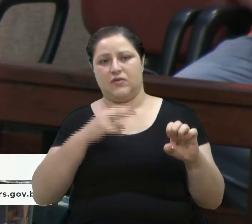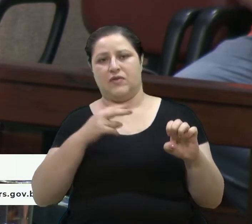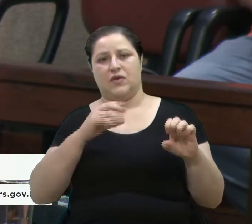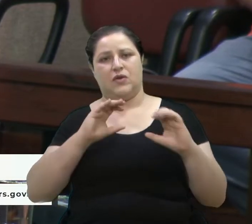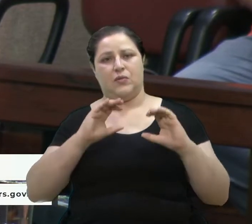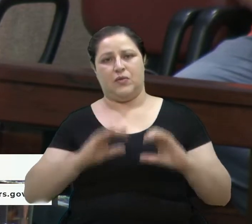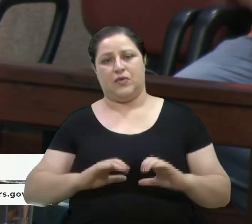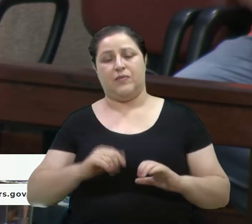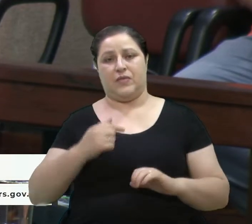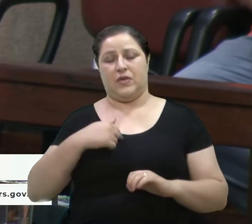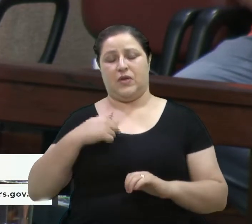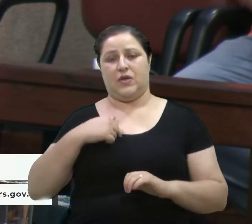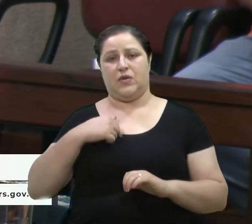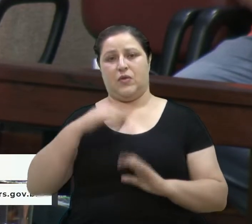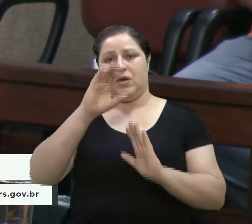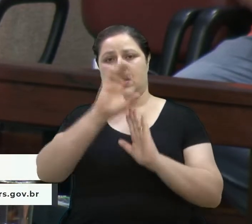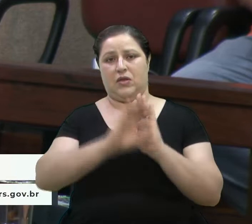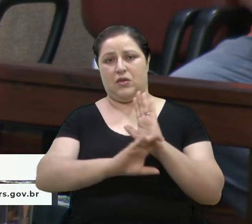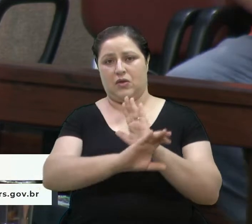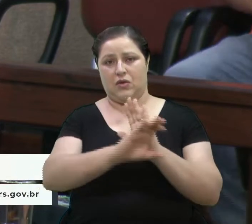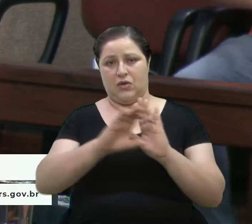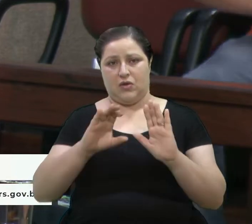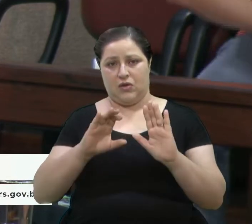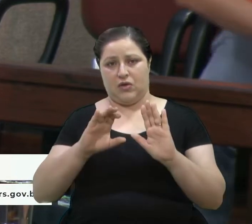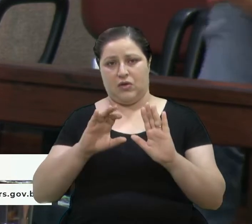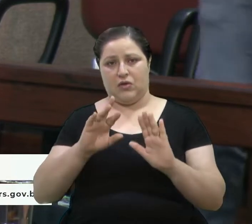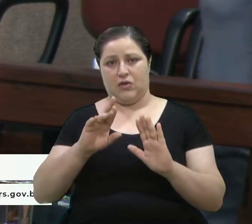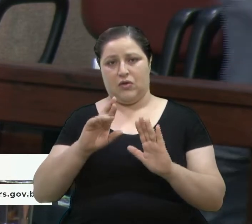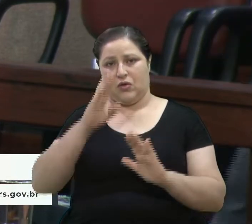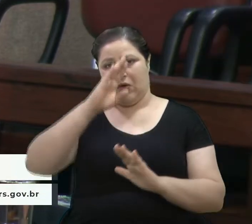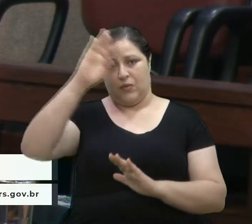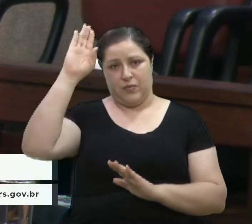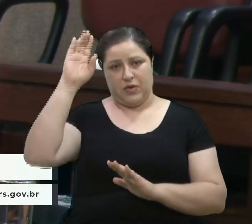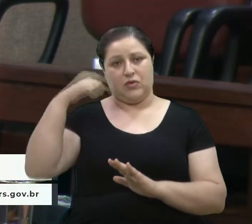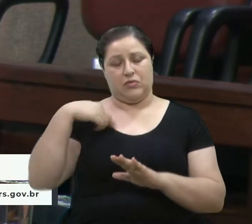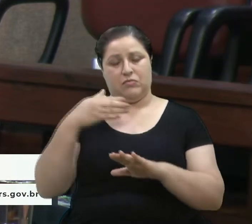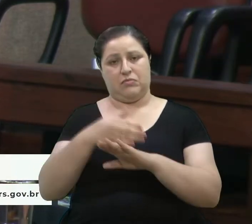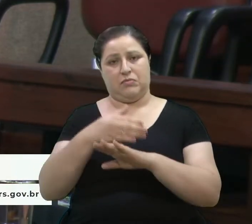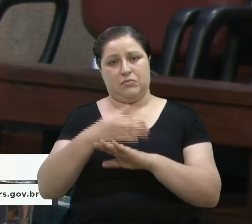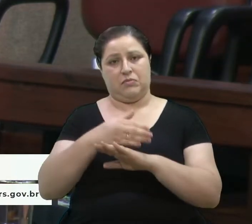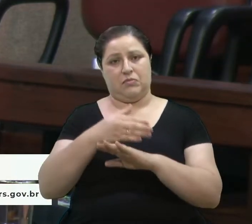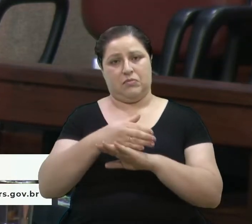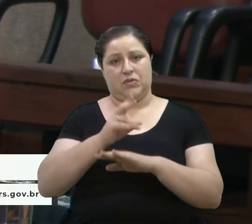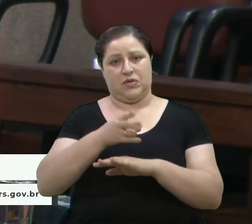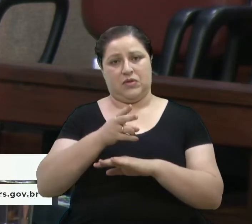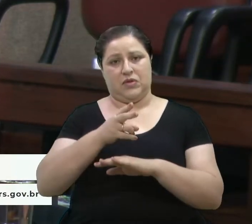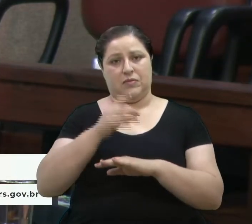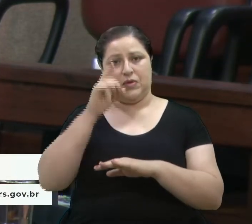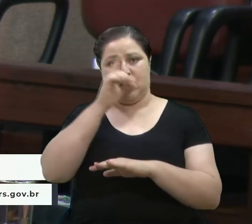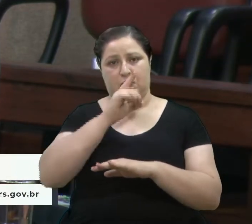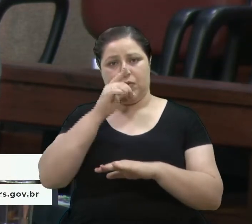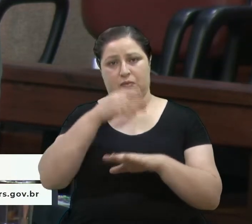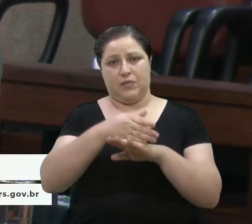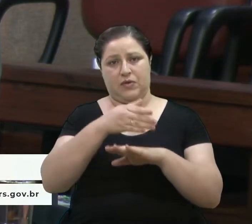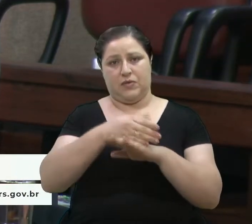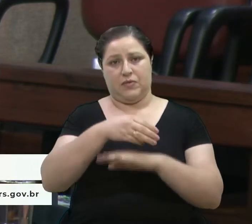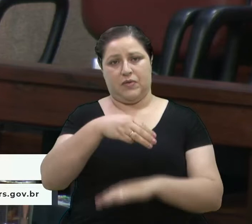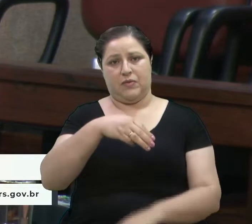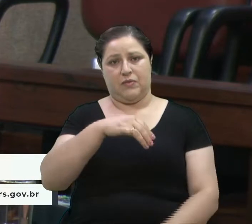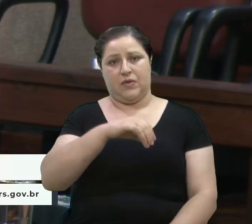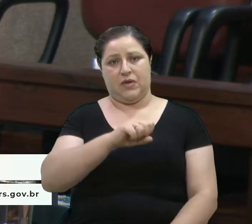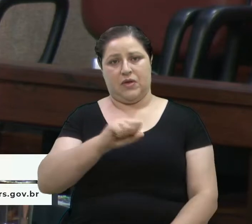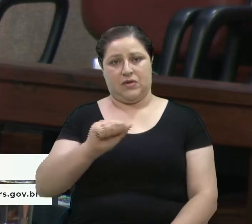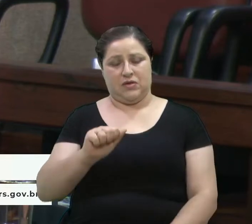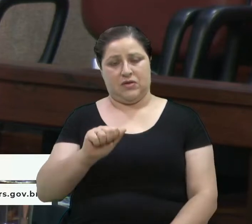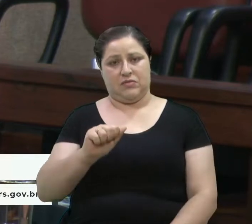sou católico, apostólico romano, praticante, vereador Iago. Eu vou na missa todo domingo. Gostaria que